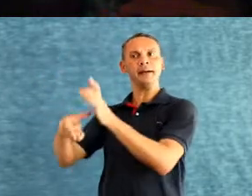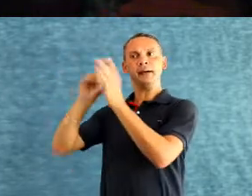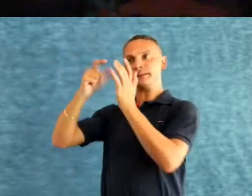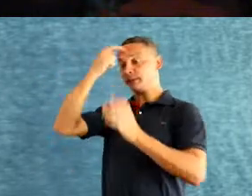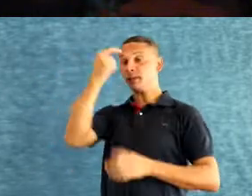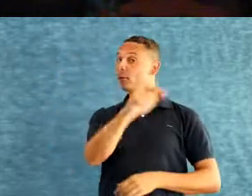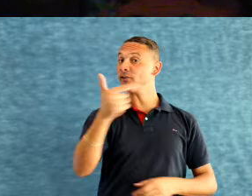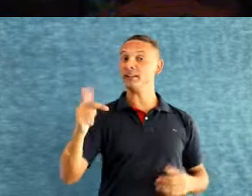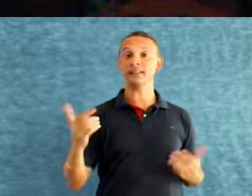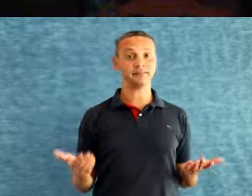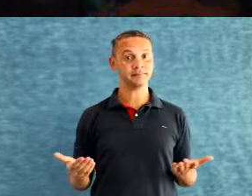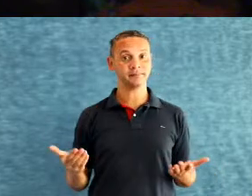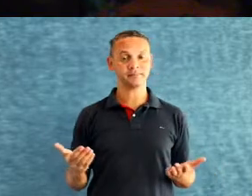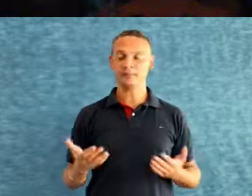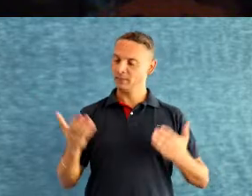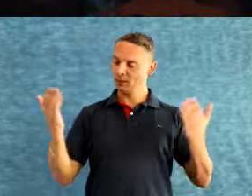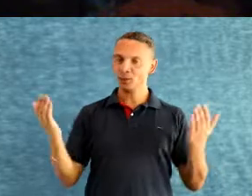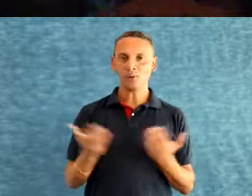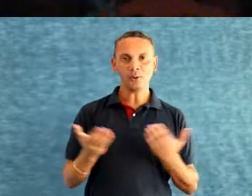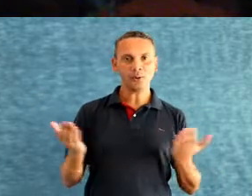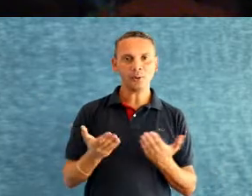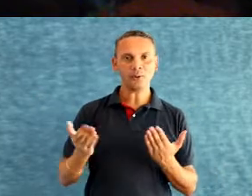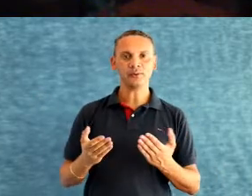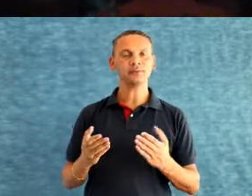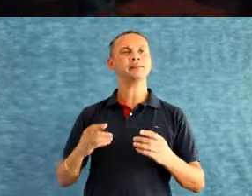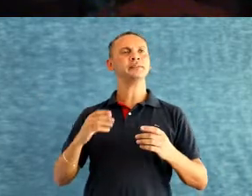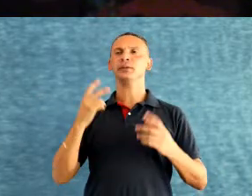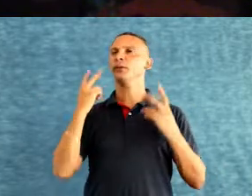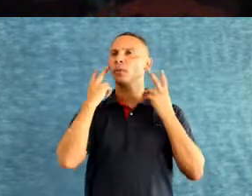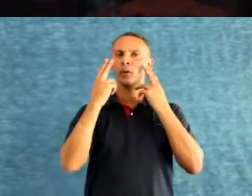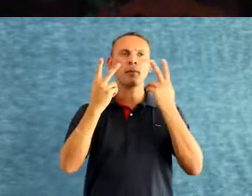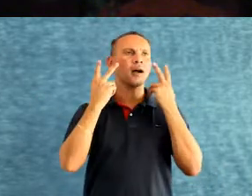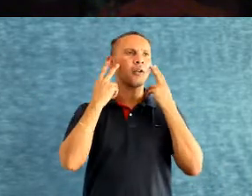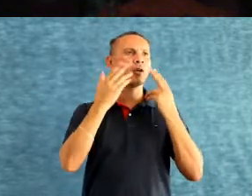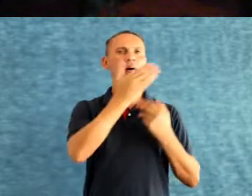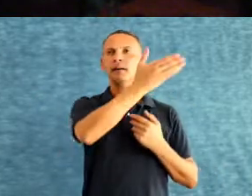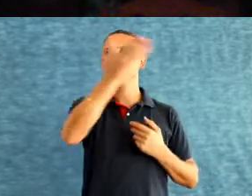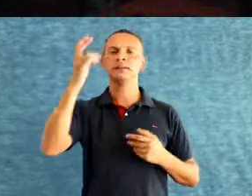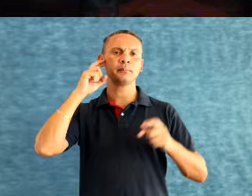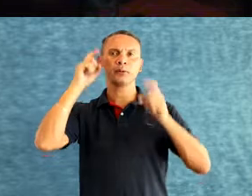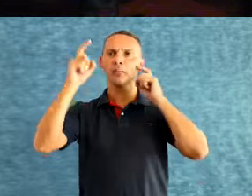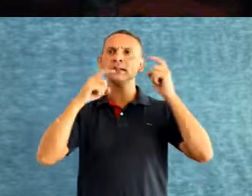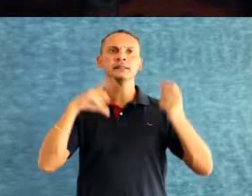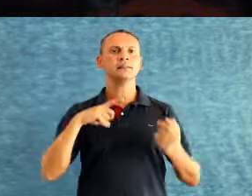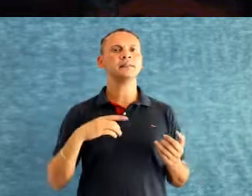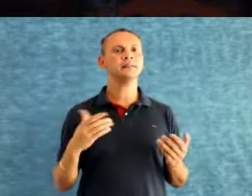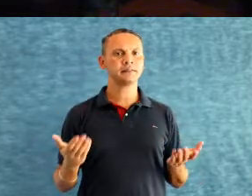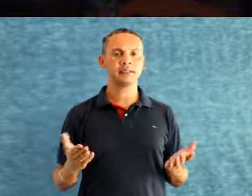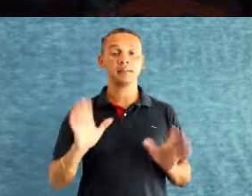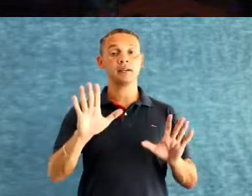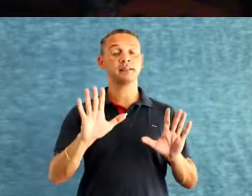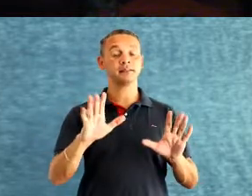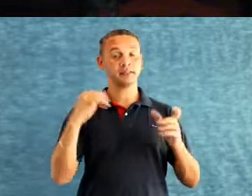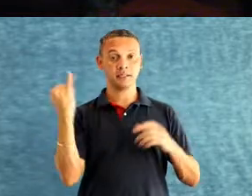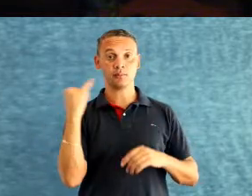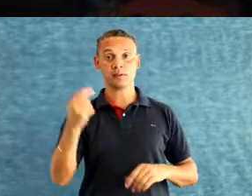nenhuma. Hoje, preocupações como essas de Nízia podem soar como ultrapassadas, mas é preciso ter em mente